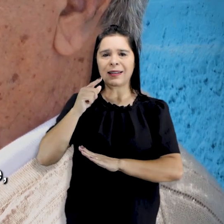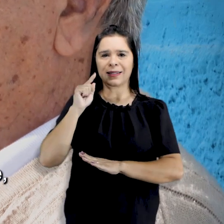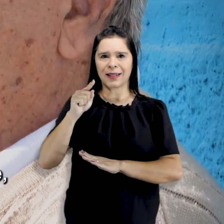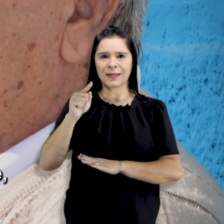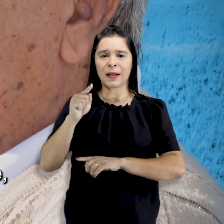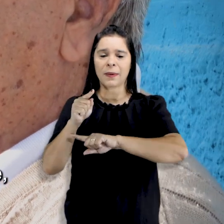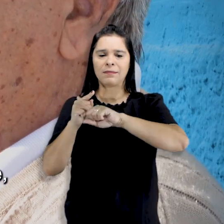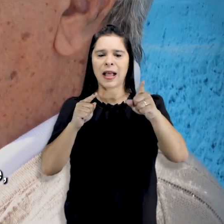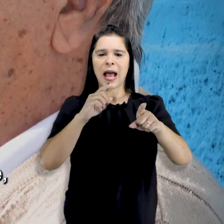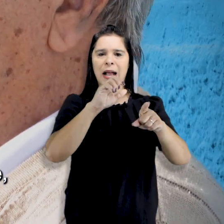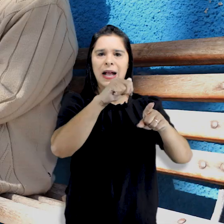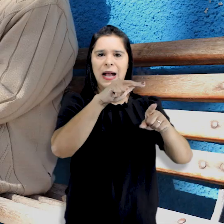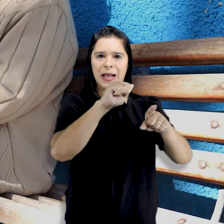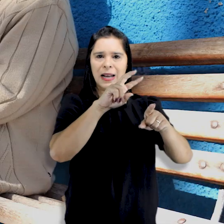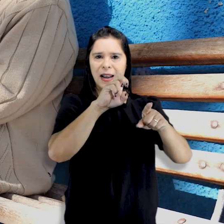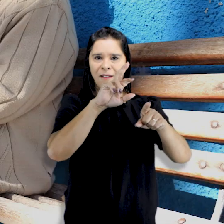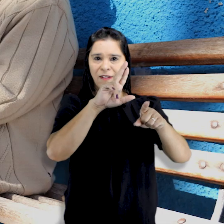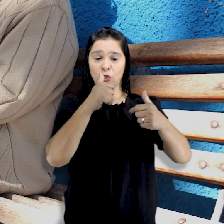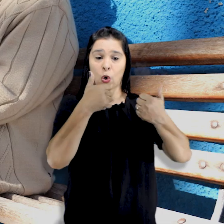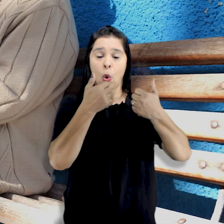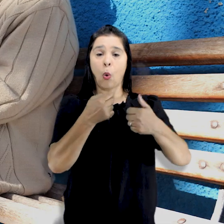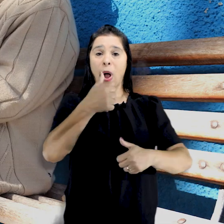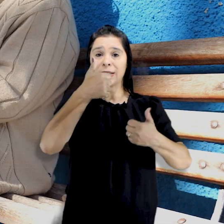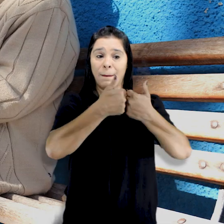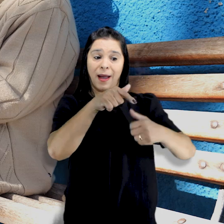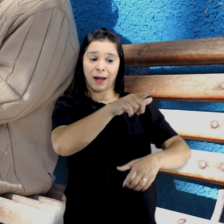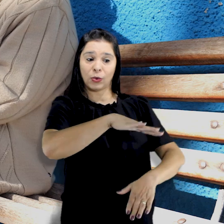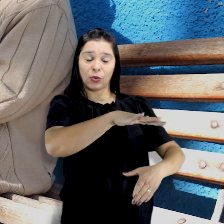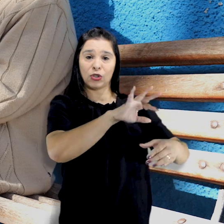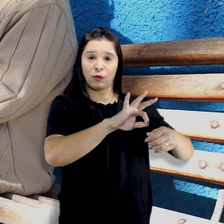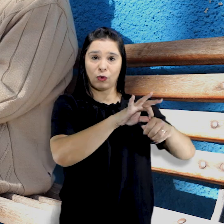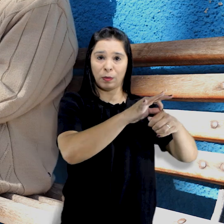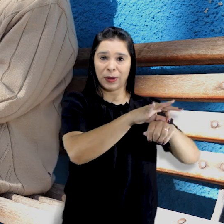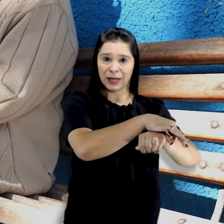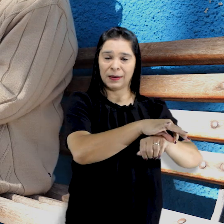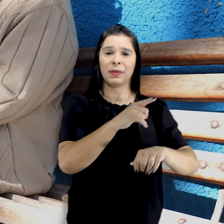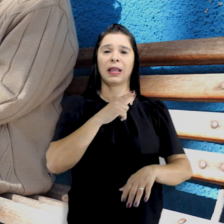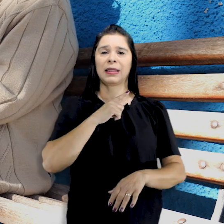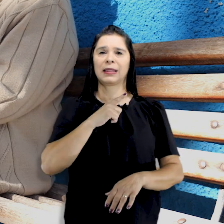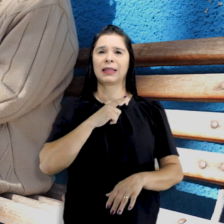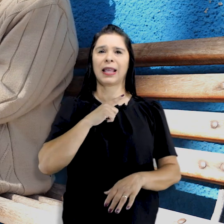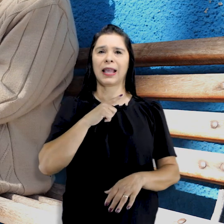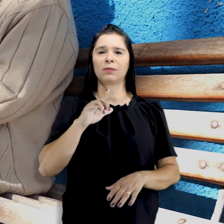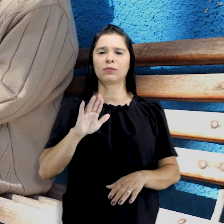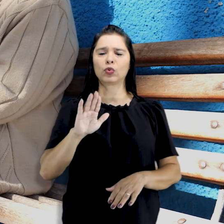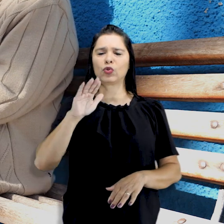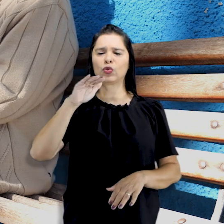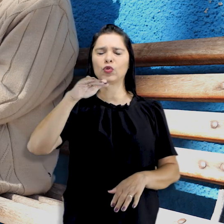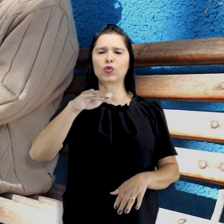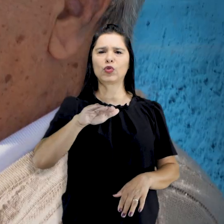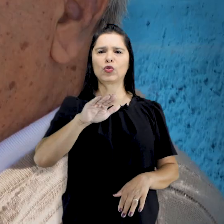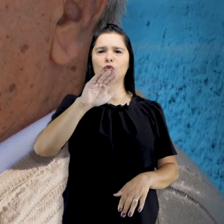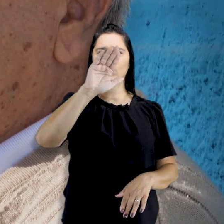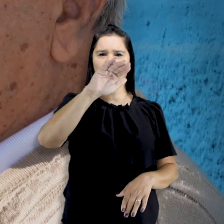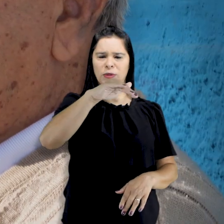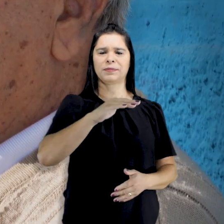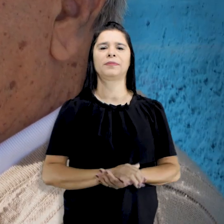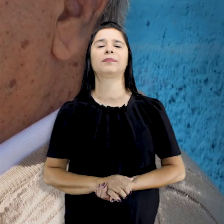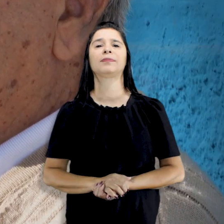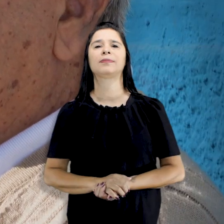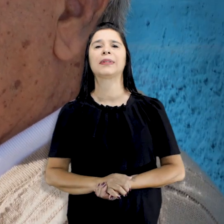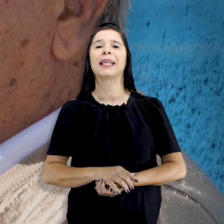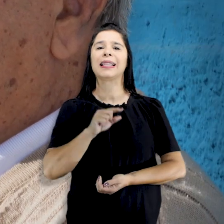ou seja, sentido Formiga, tem uma pequena serra, como nós falamos na prática.